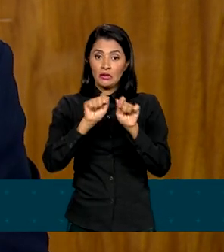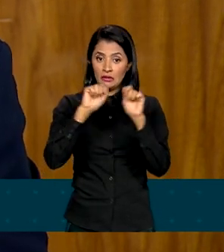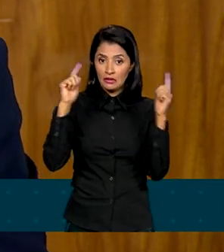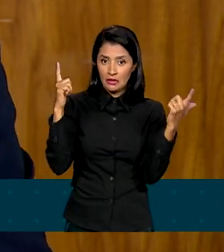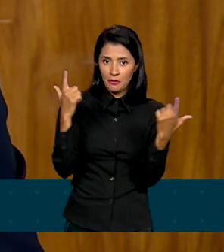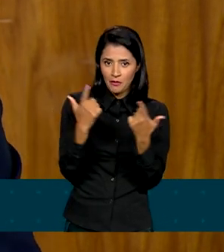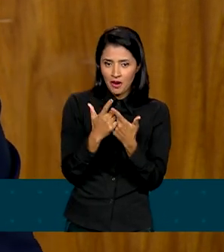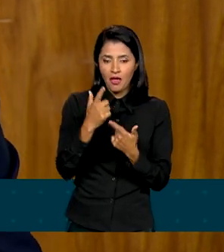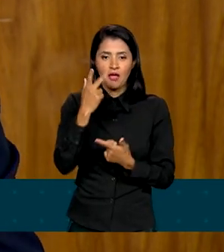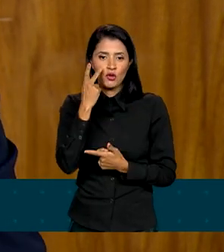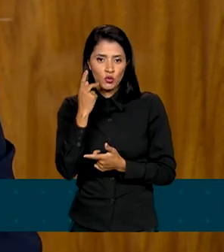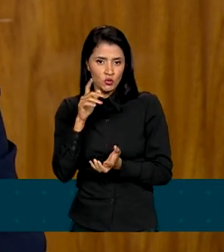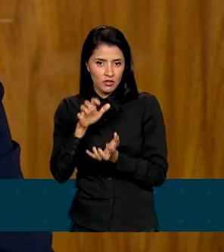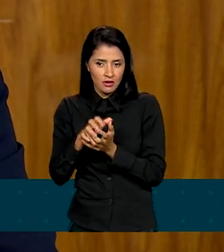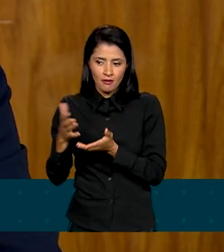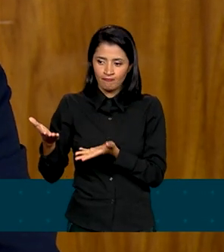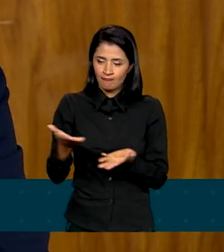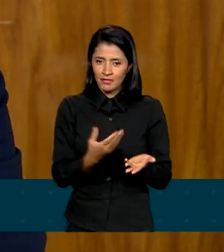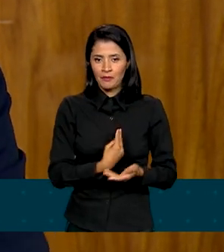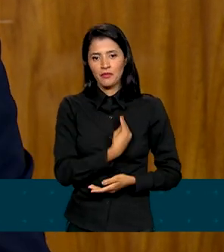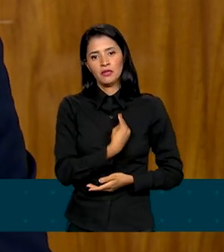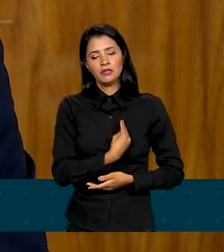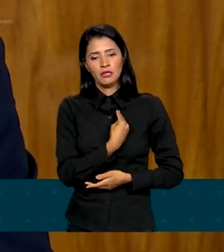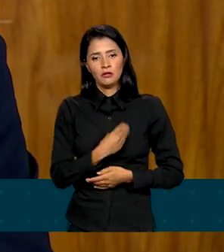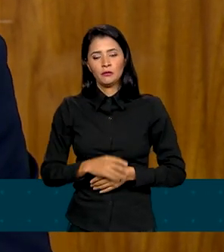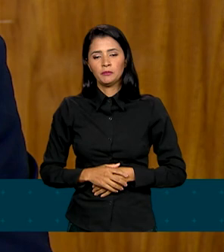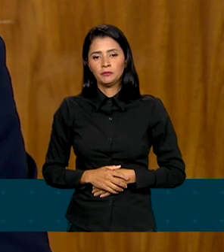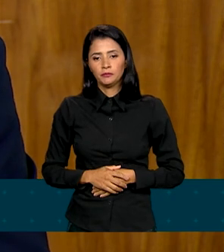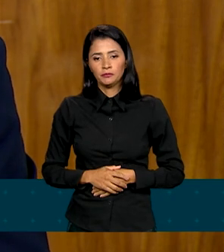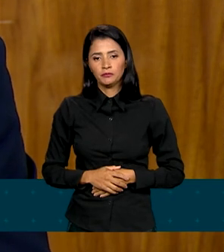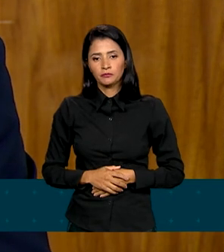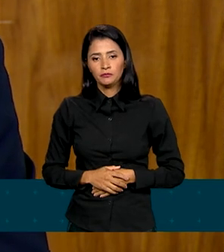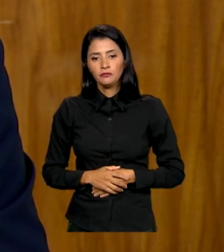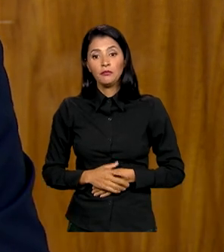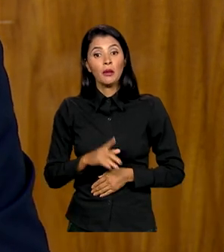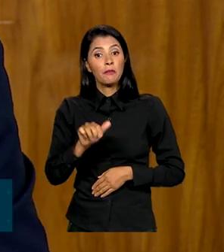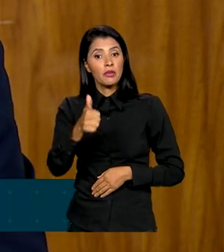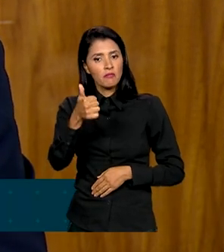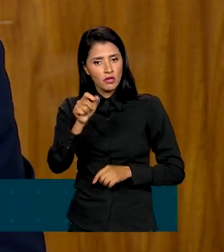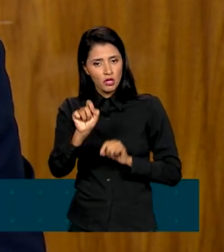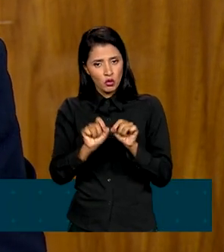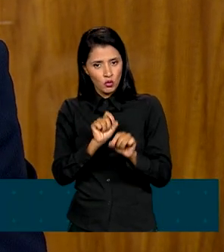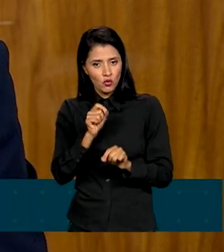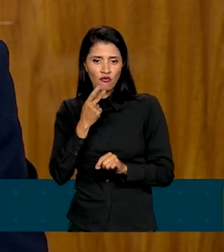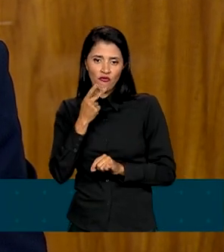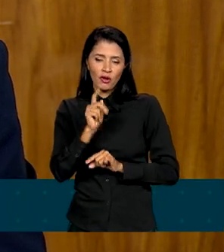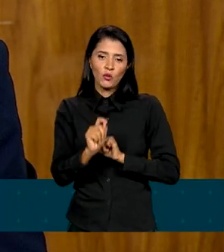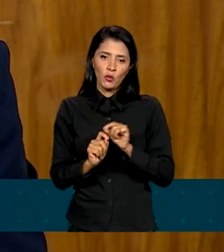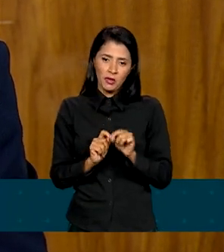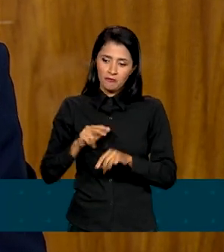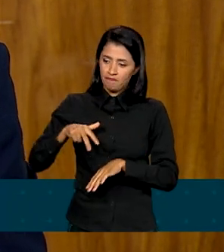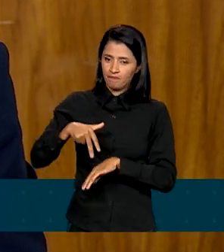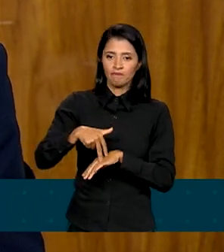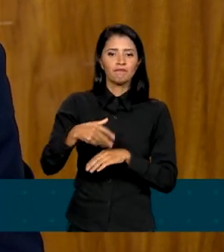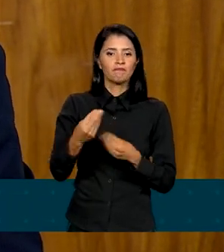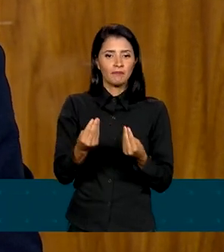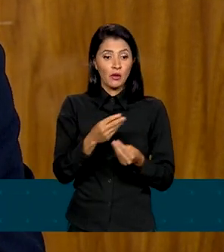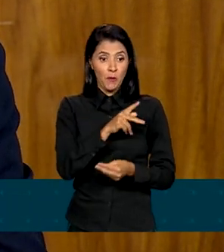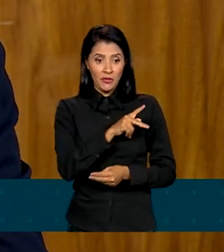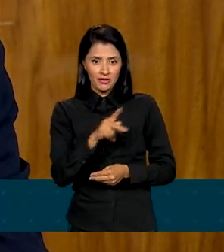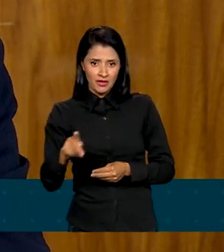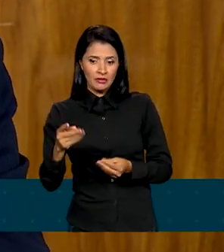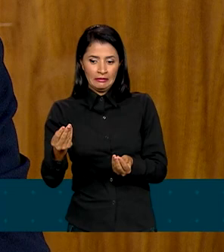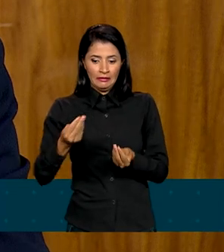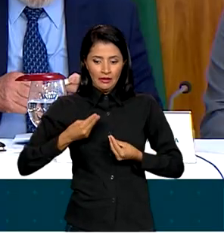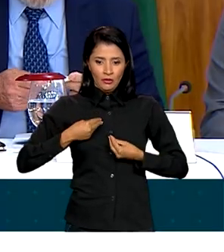Ceará, que nos honra com a sua presença. Bom, a minha palavra aqui, presidente, primeiro, para dizer que o presidente nos colocou nesse